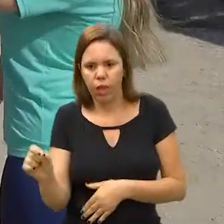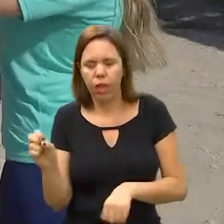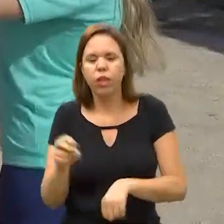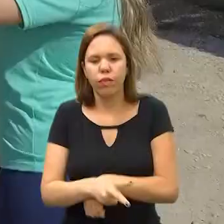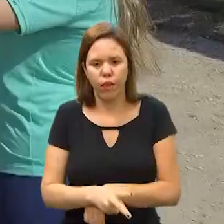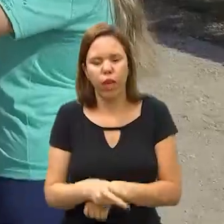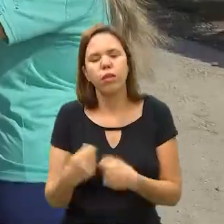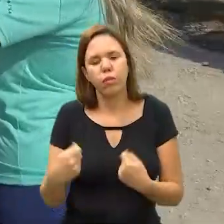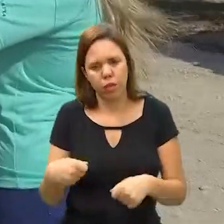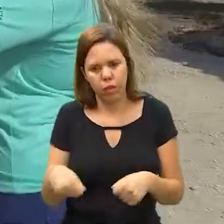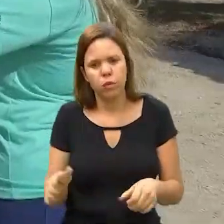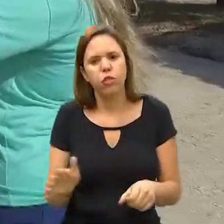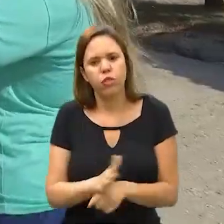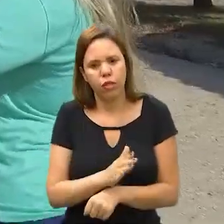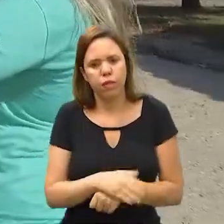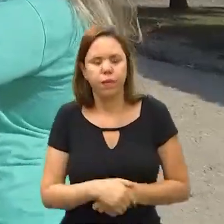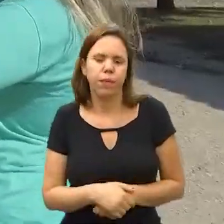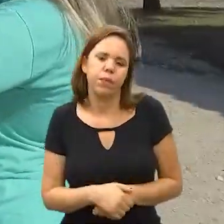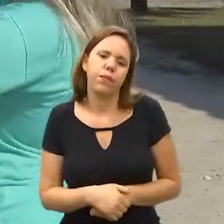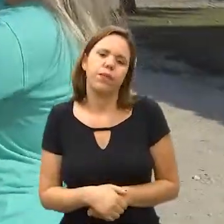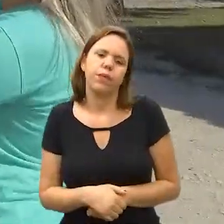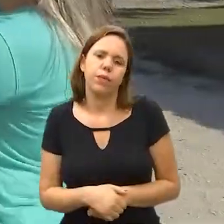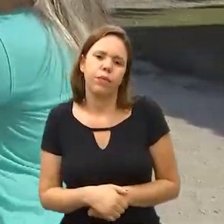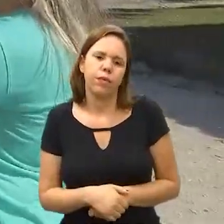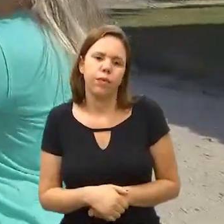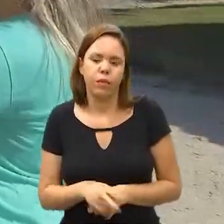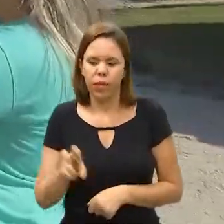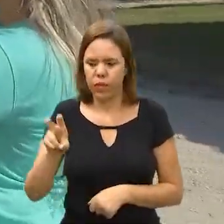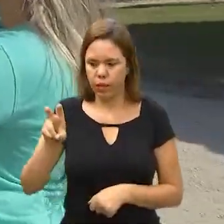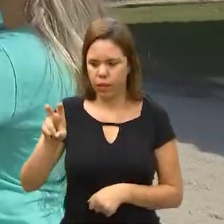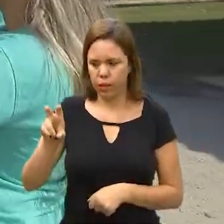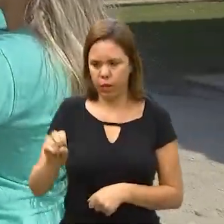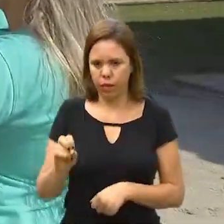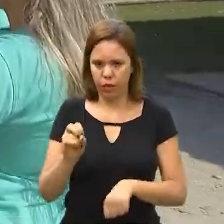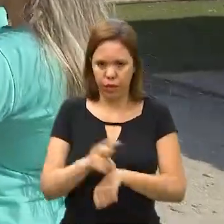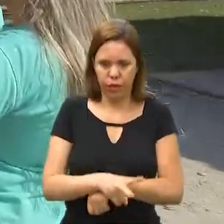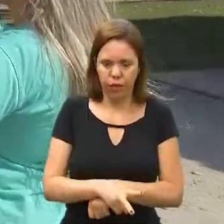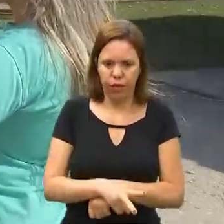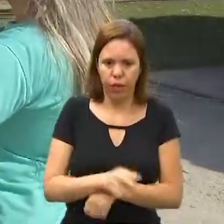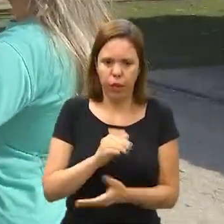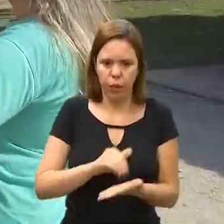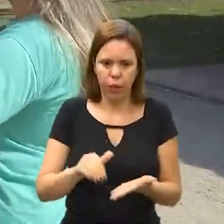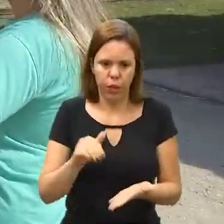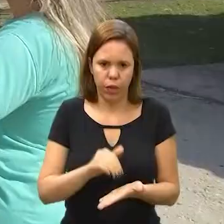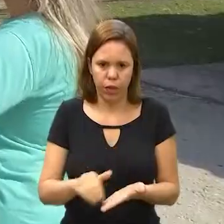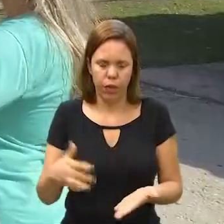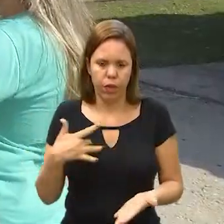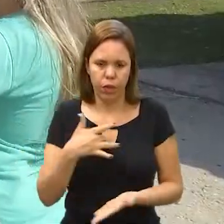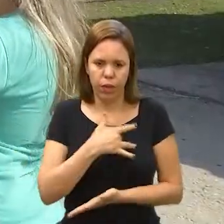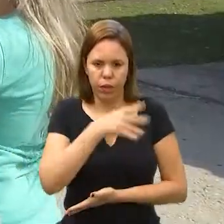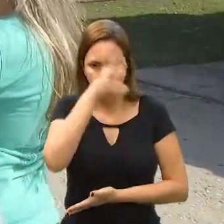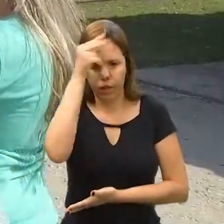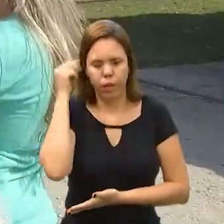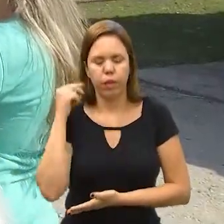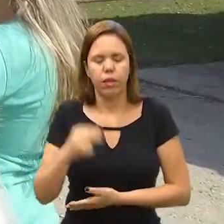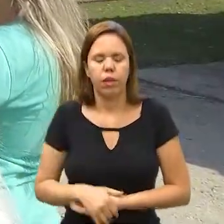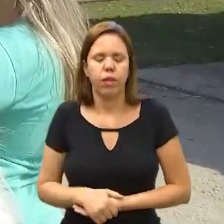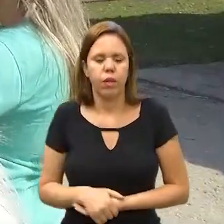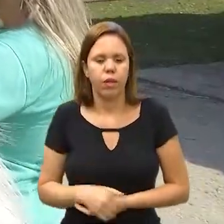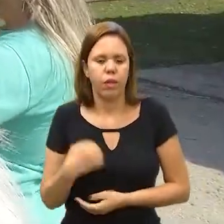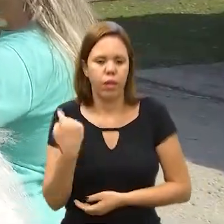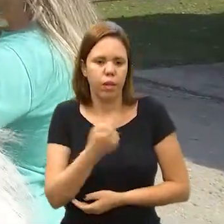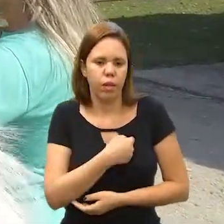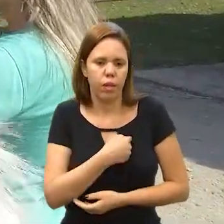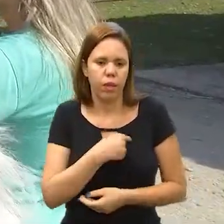vagas que precisam ser preenchidas. São 50 vagas pela Secretaria Municipal da Saúde. Então nós